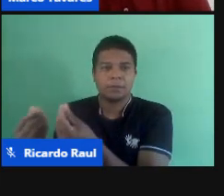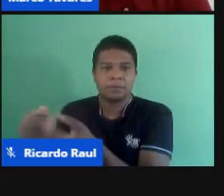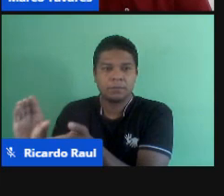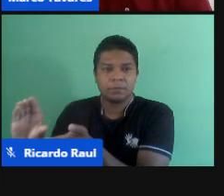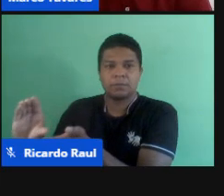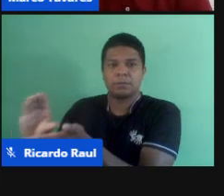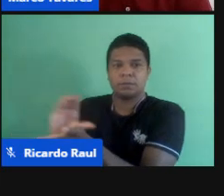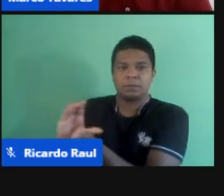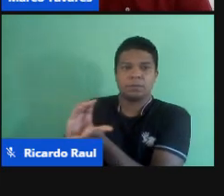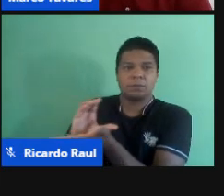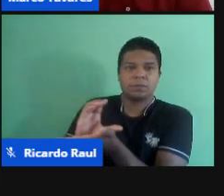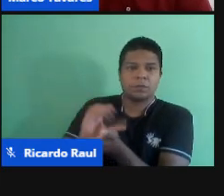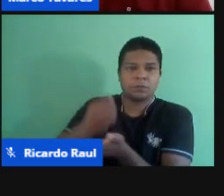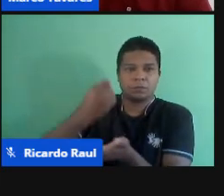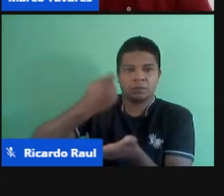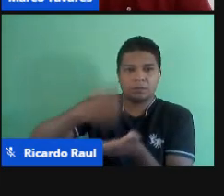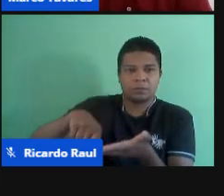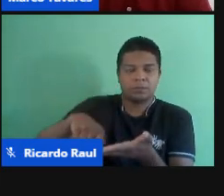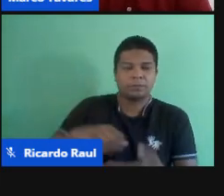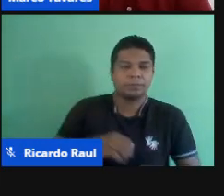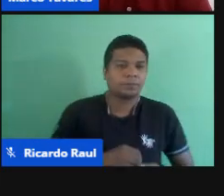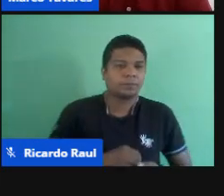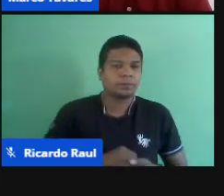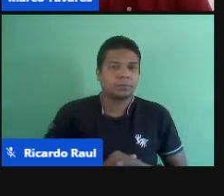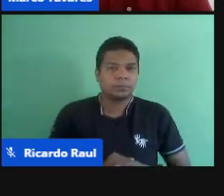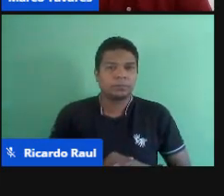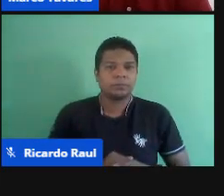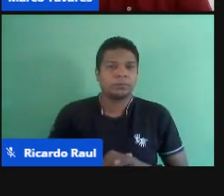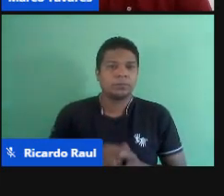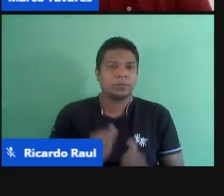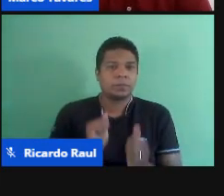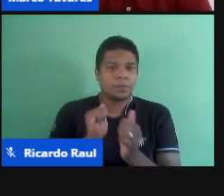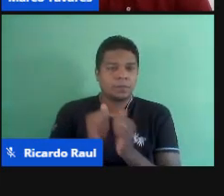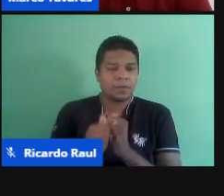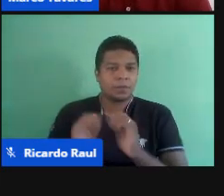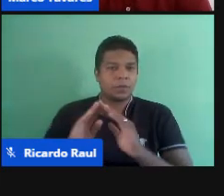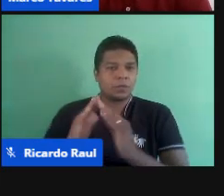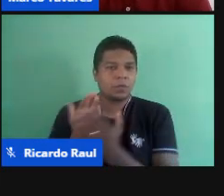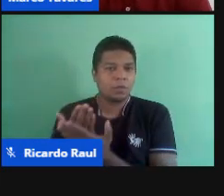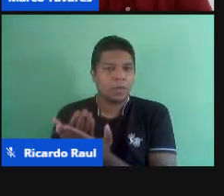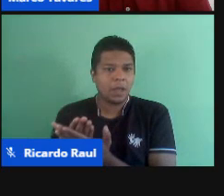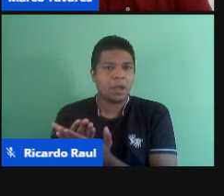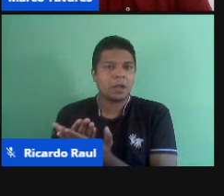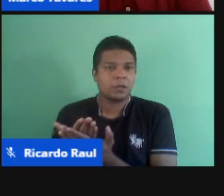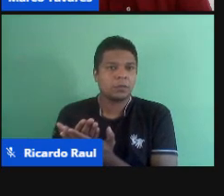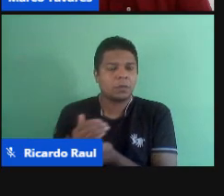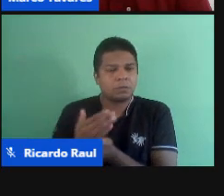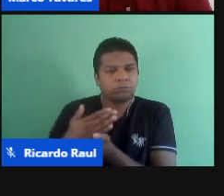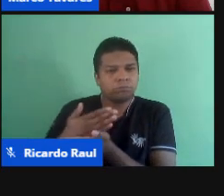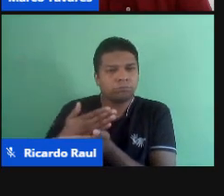contrato. Bom, no desporto educacional, no esporte escolar, ele